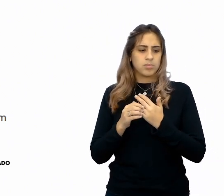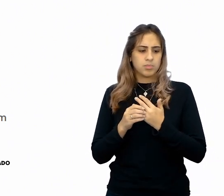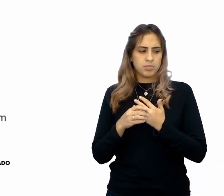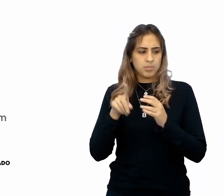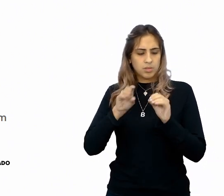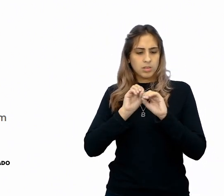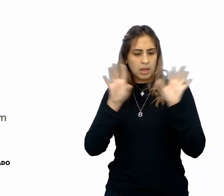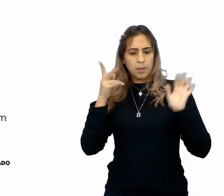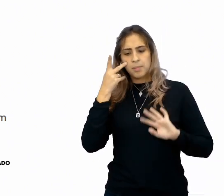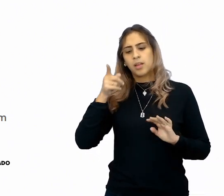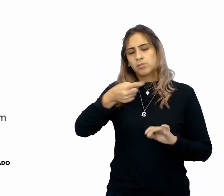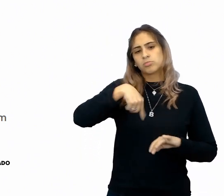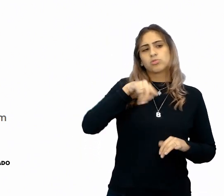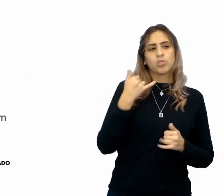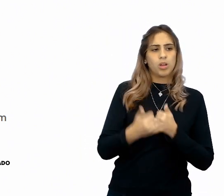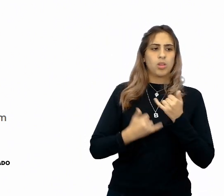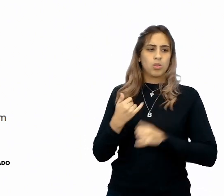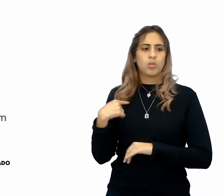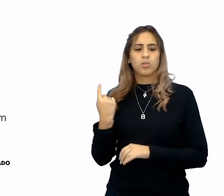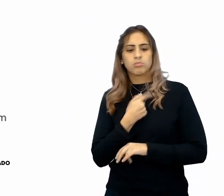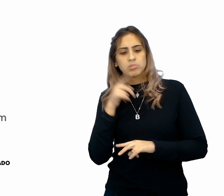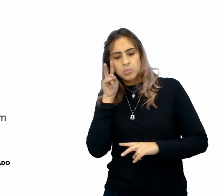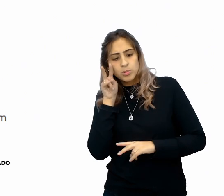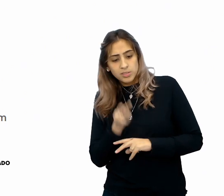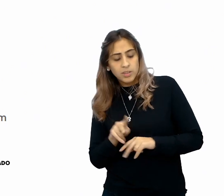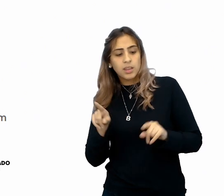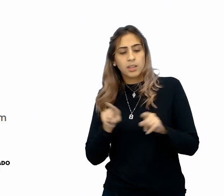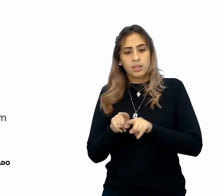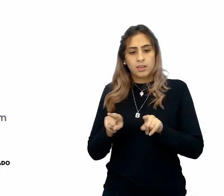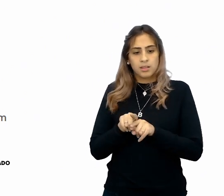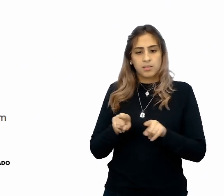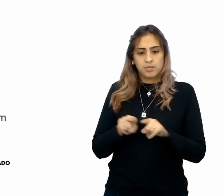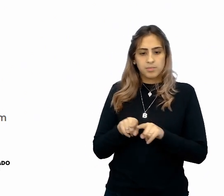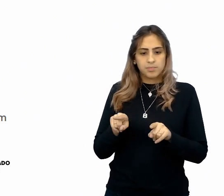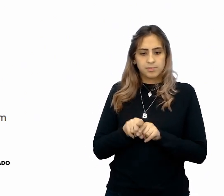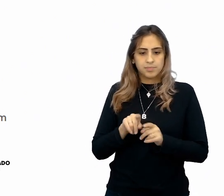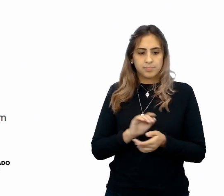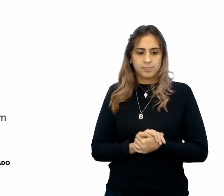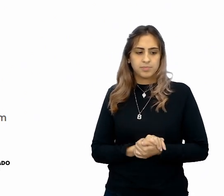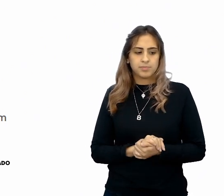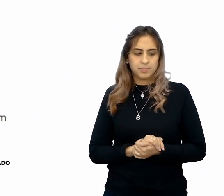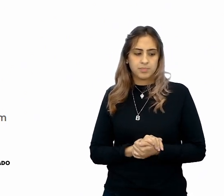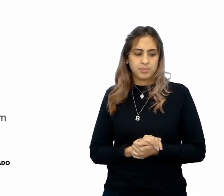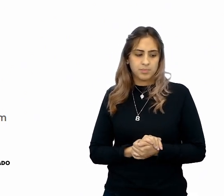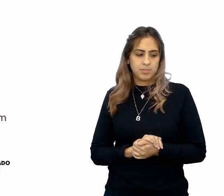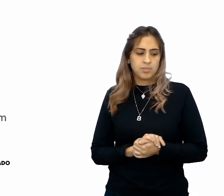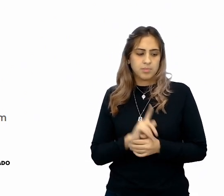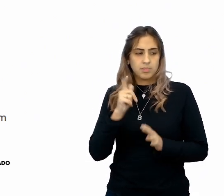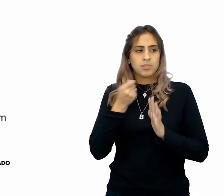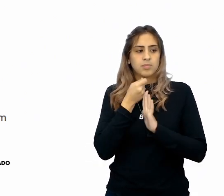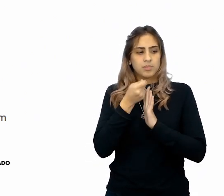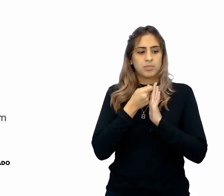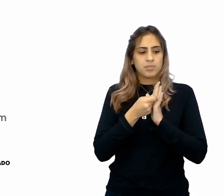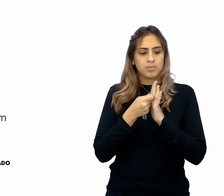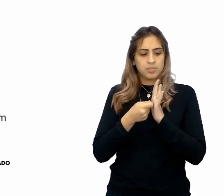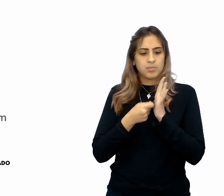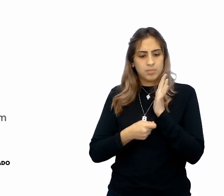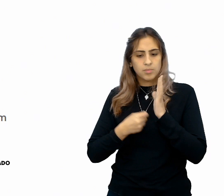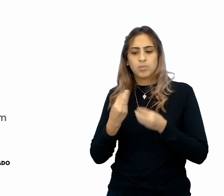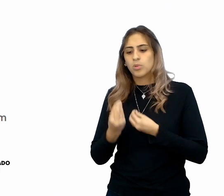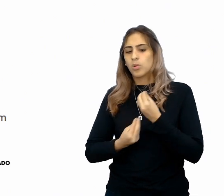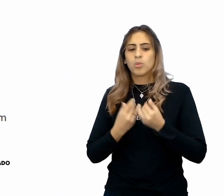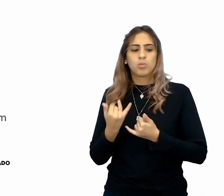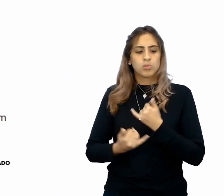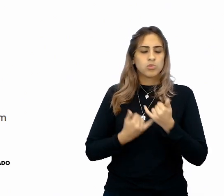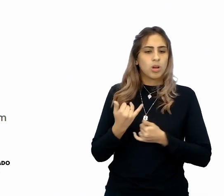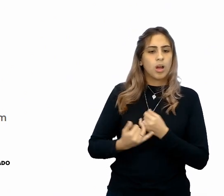claras para os jogadores, nós vamos observar que modo foi a escrita de como jogar, o